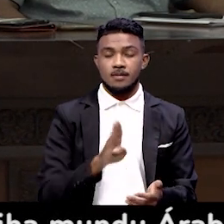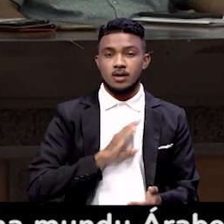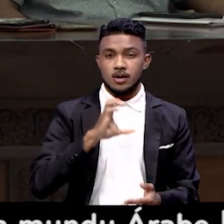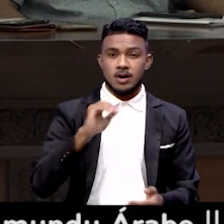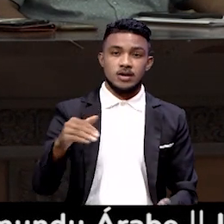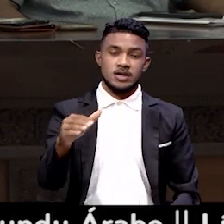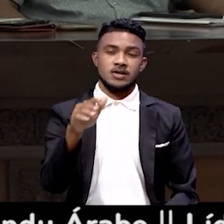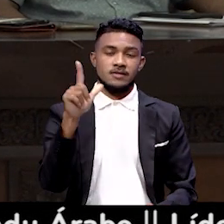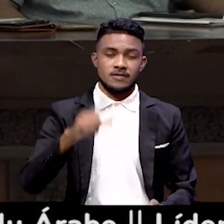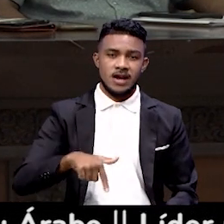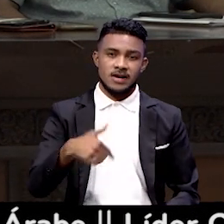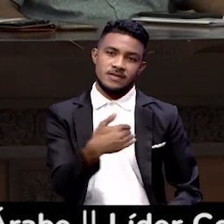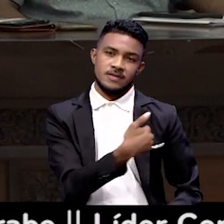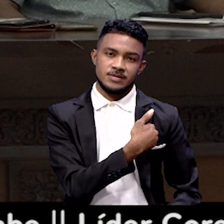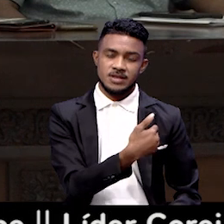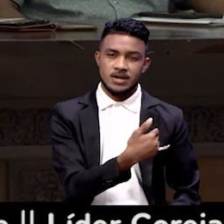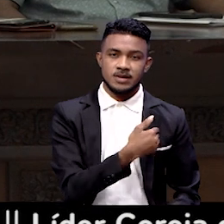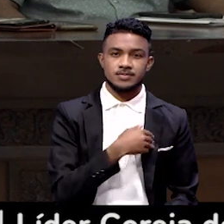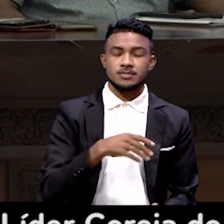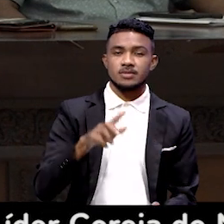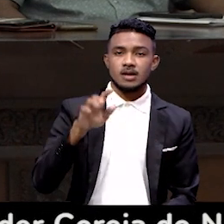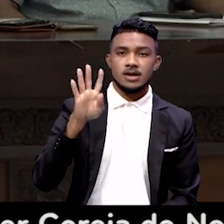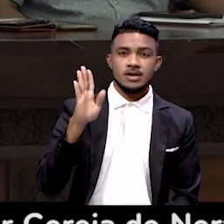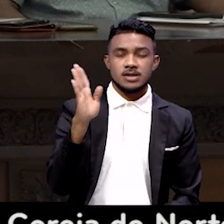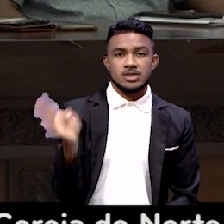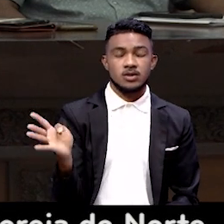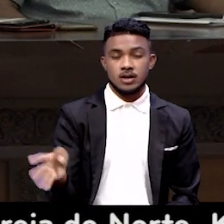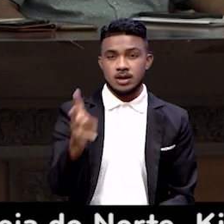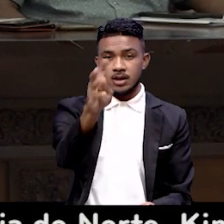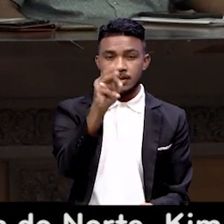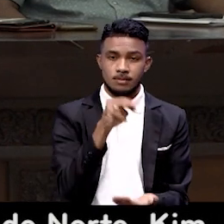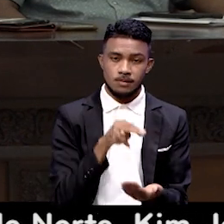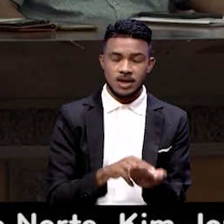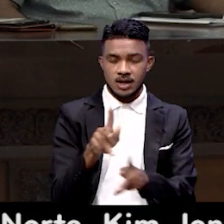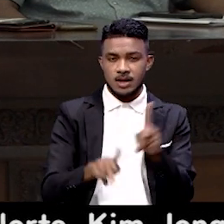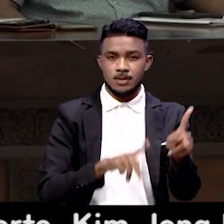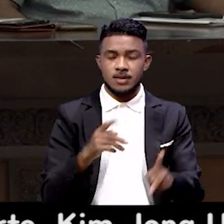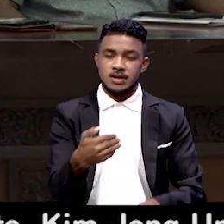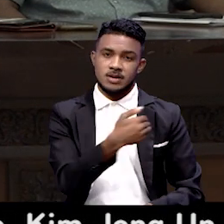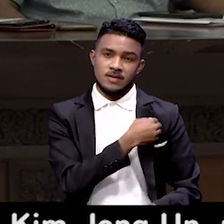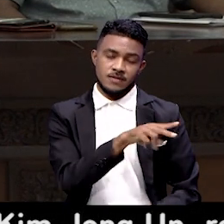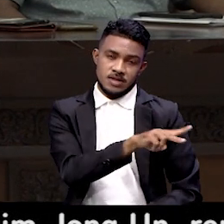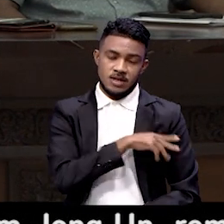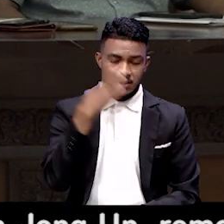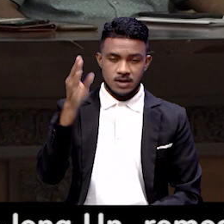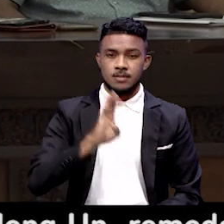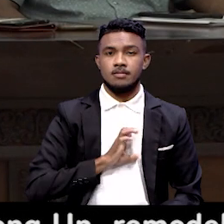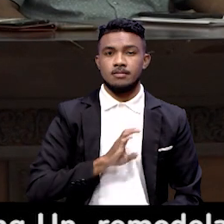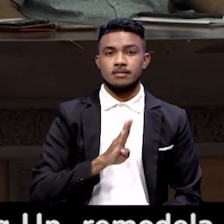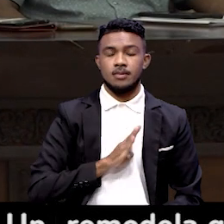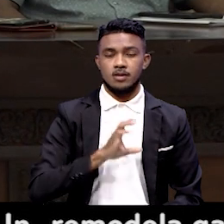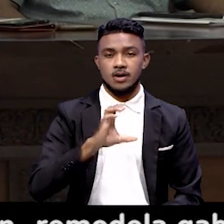falta quase 50 mil pessoas maca tu vacina e a Baucau nesse semana on ita se avança ho